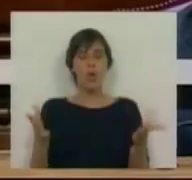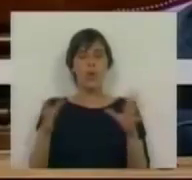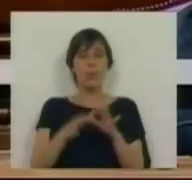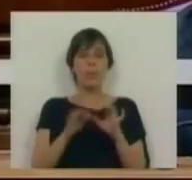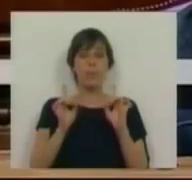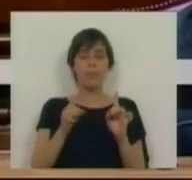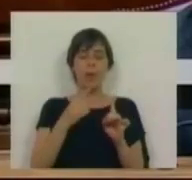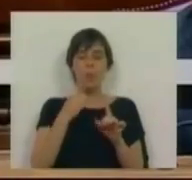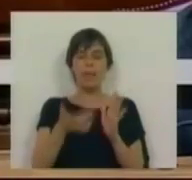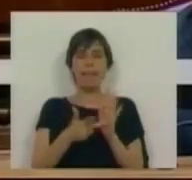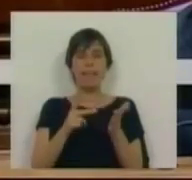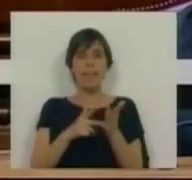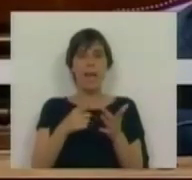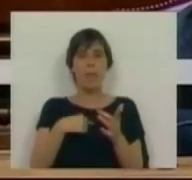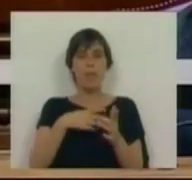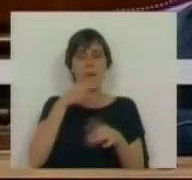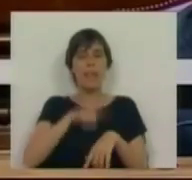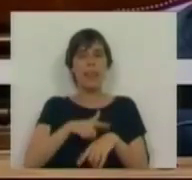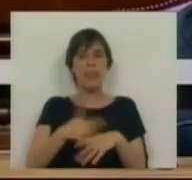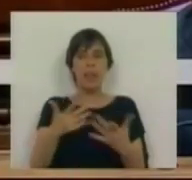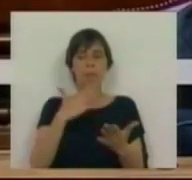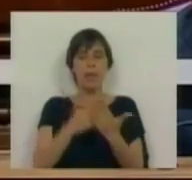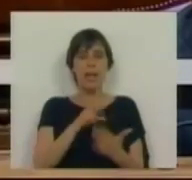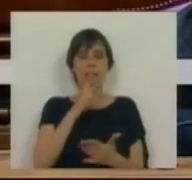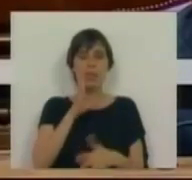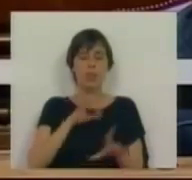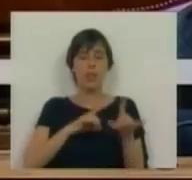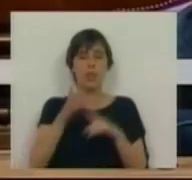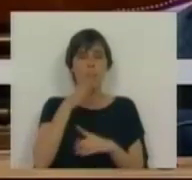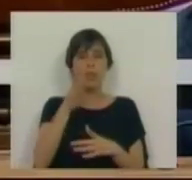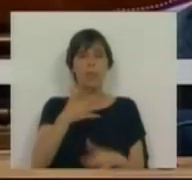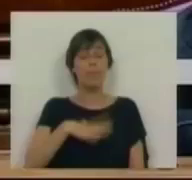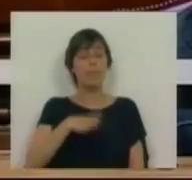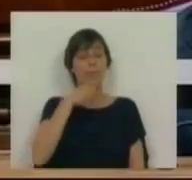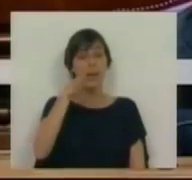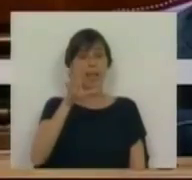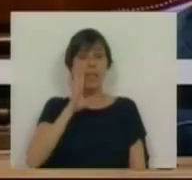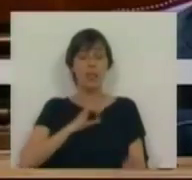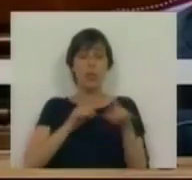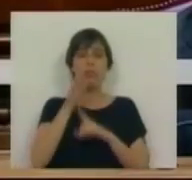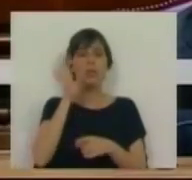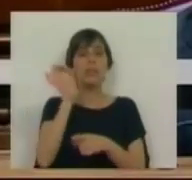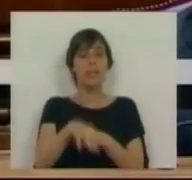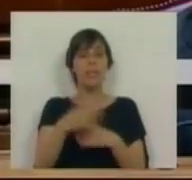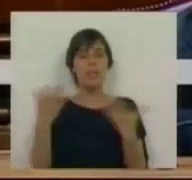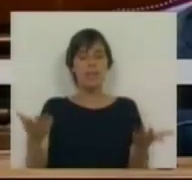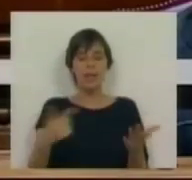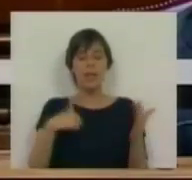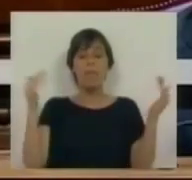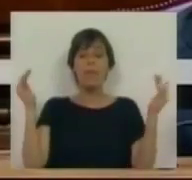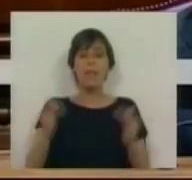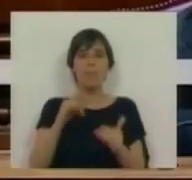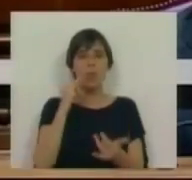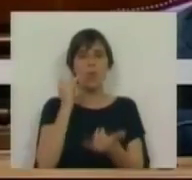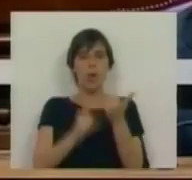matéria é demasiado técnica para eu consumir aqui tempo a dar resposta à Sra. Deputada. Mas quero dizer à Sra. Deputada, portanto, que sim, estamos a diminuir